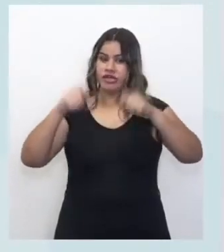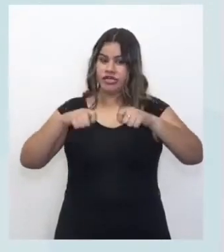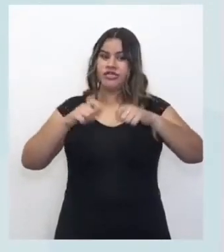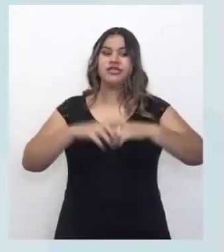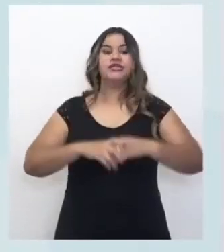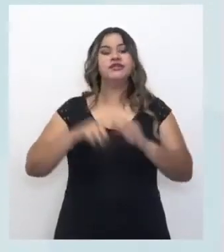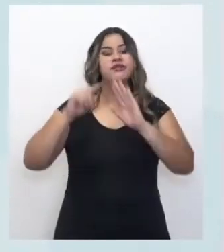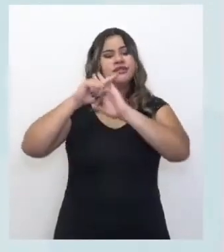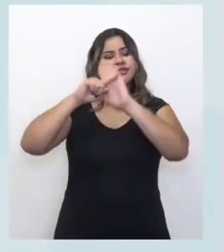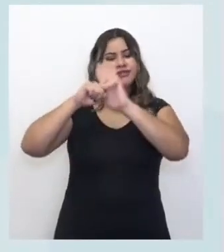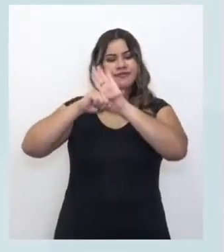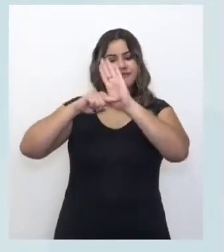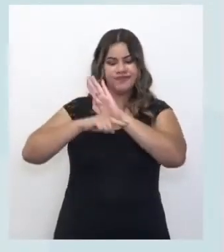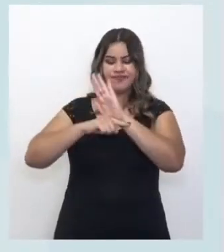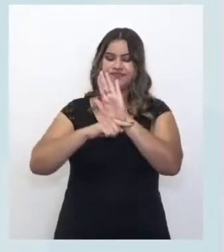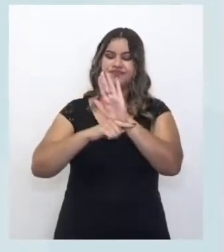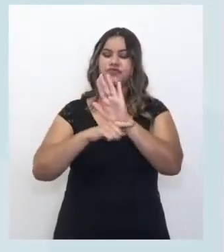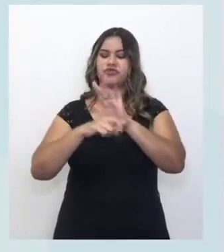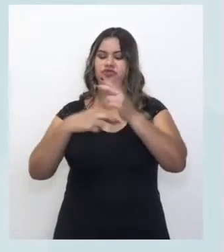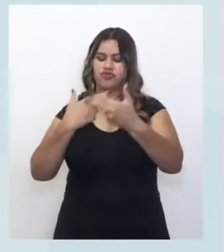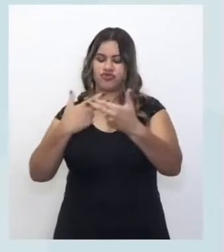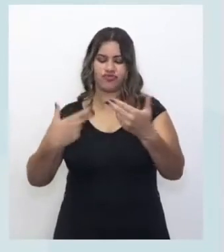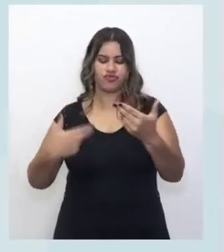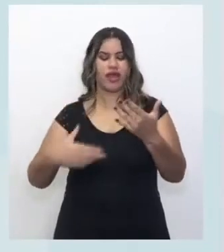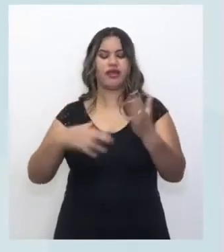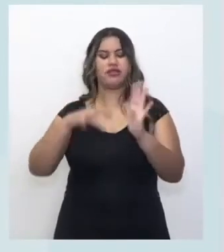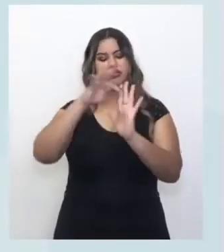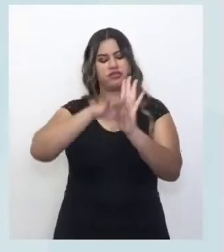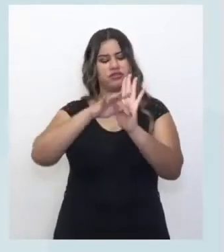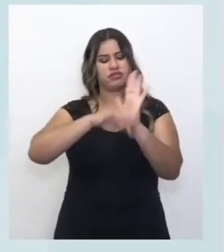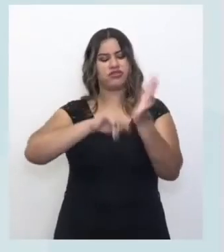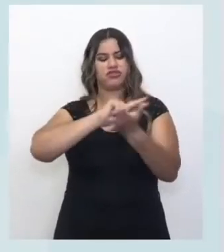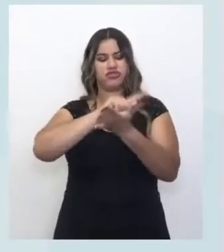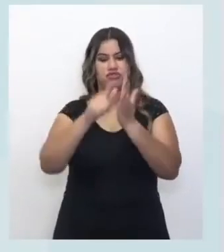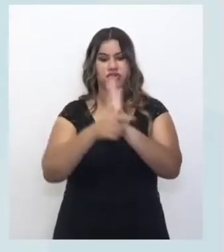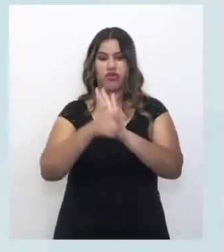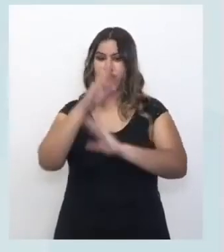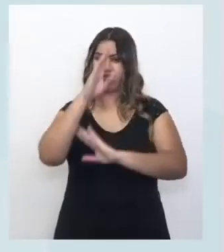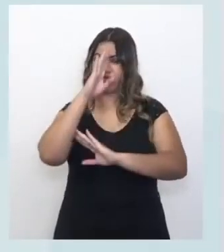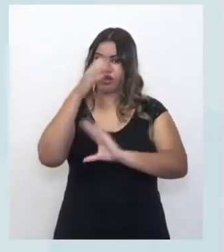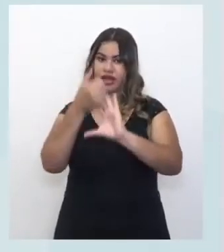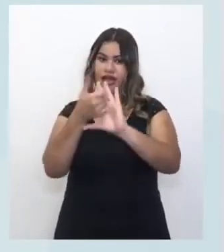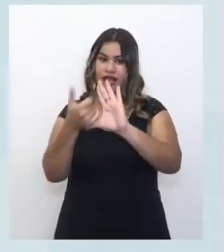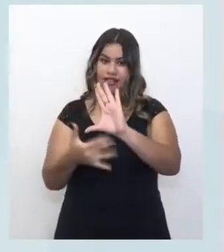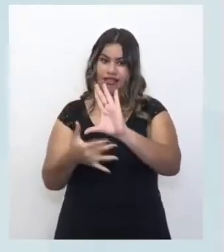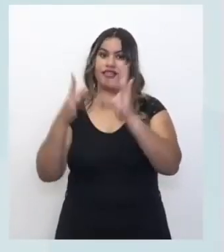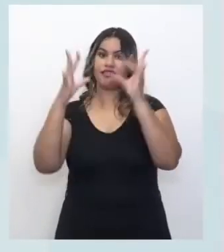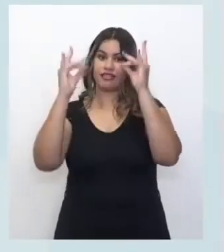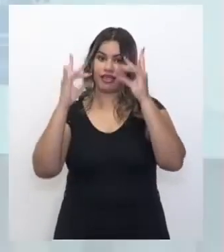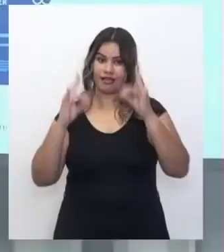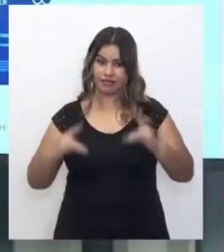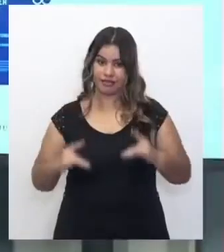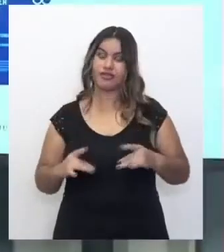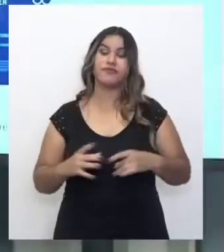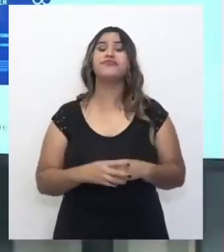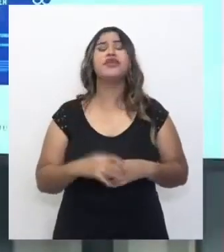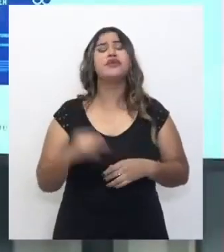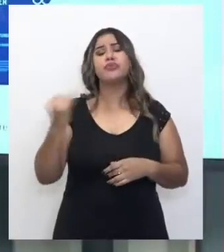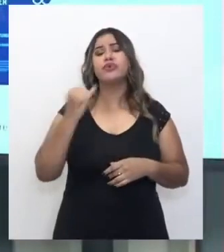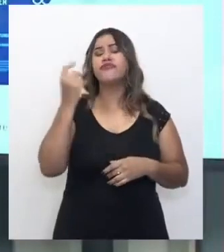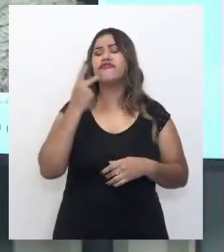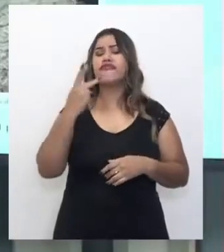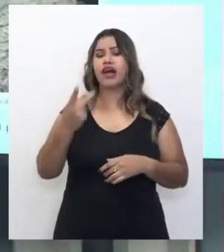diferentes funções dos gêneros textuais com predominância descritiva. E é bom lembrar essa questão de falar de